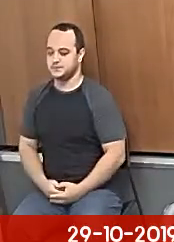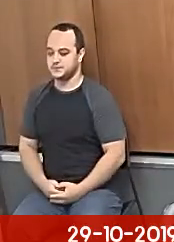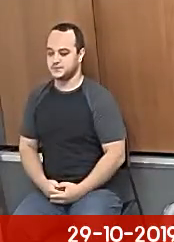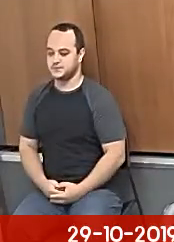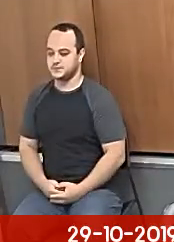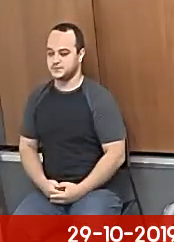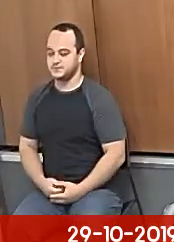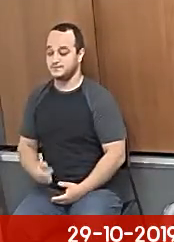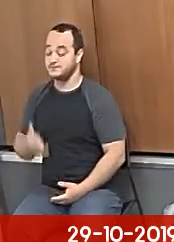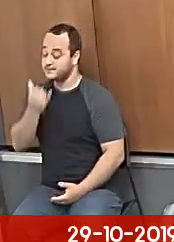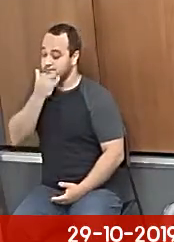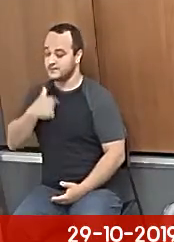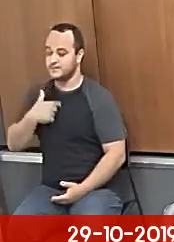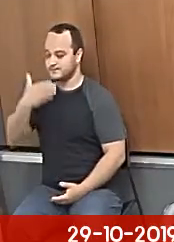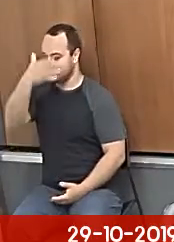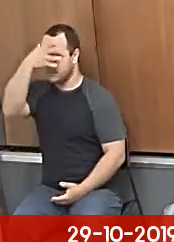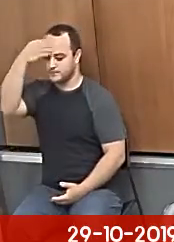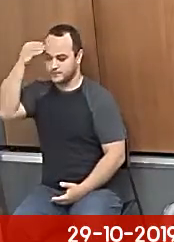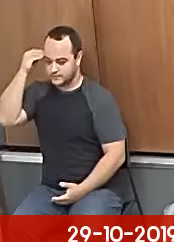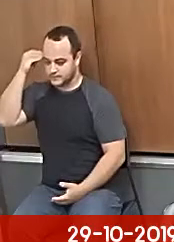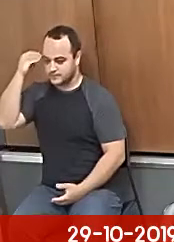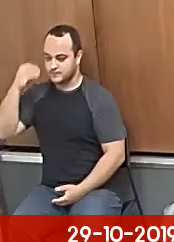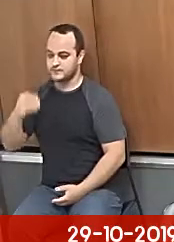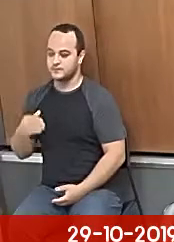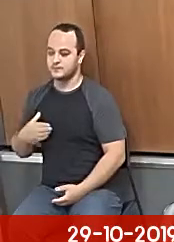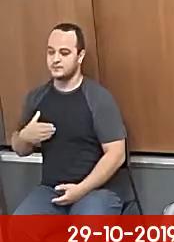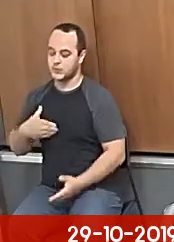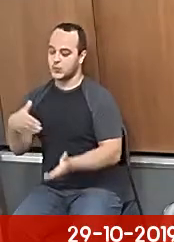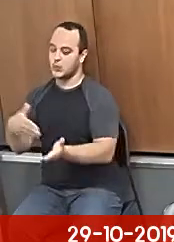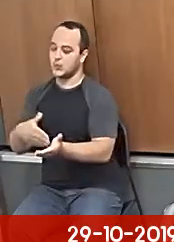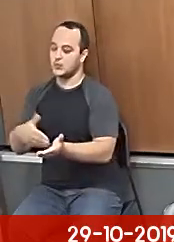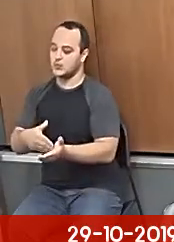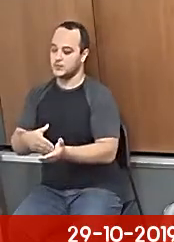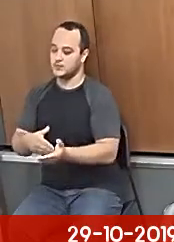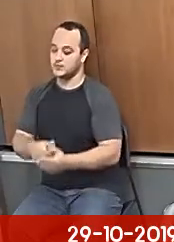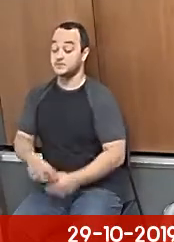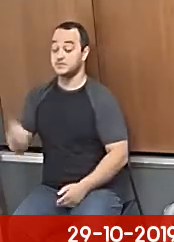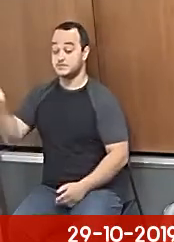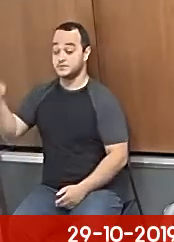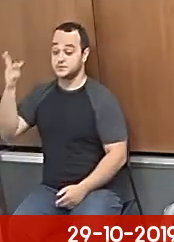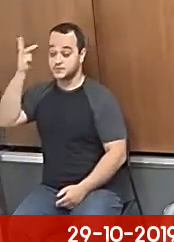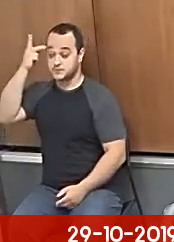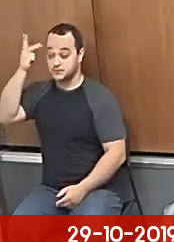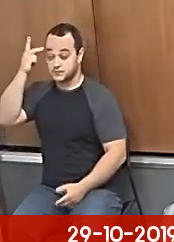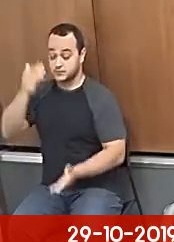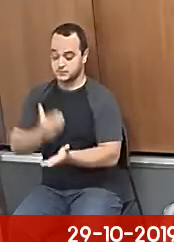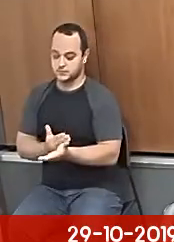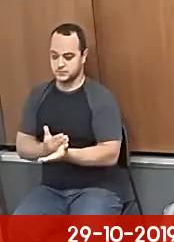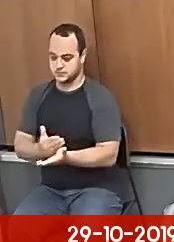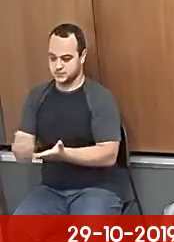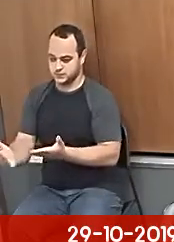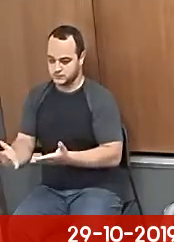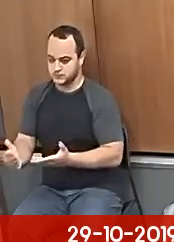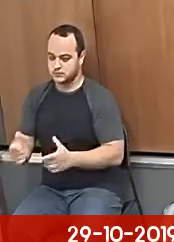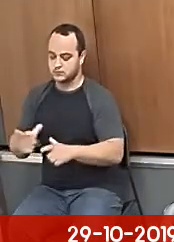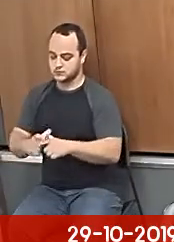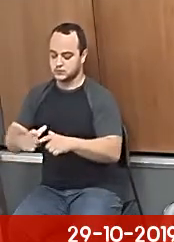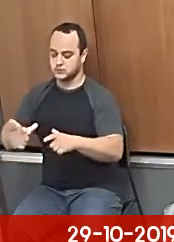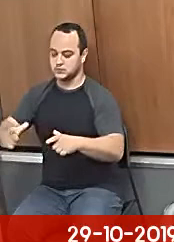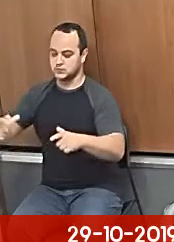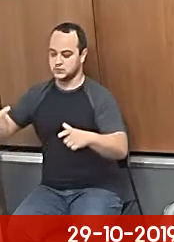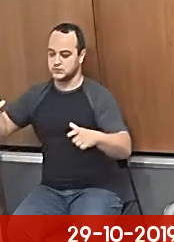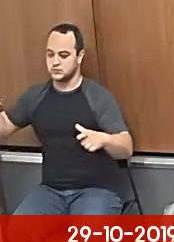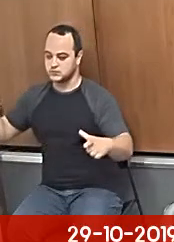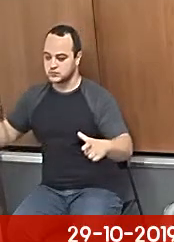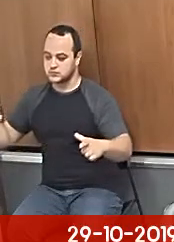Eu me esqueci, desculpa. Pode concluir, Tadeu. Vou concluir aqui. Lá em São Paulo, começou a se expandir o futebol de amputados através